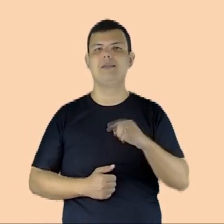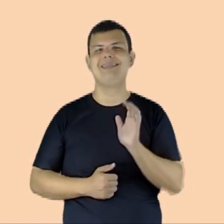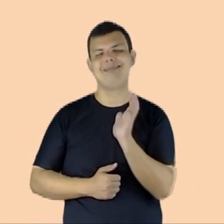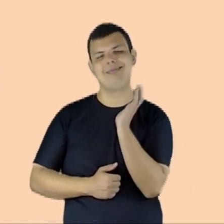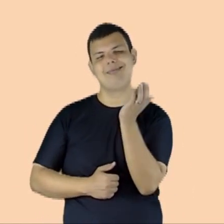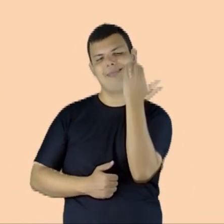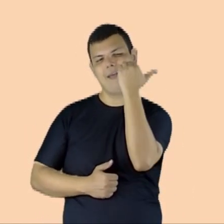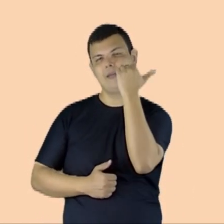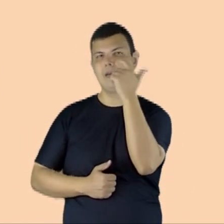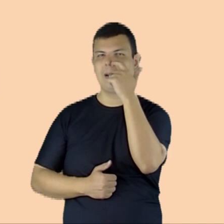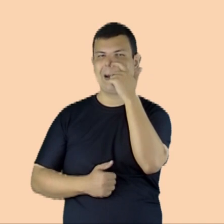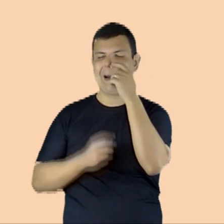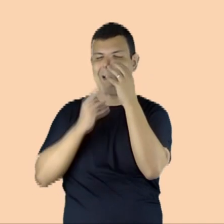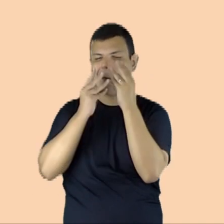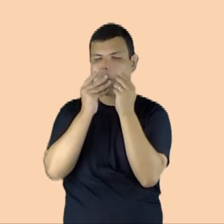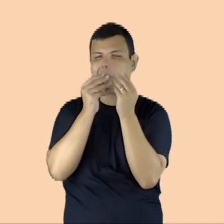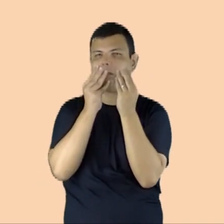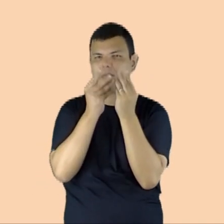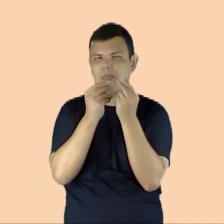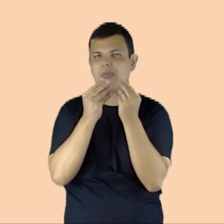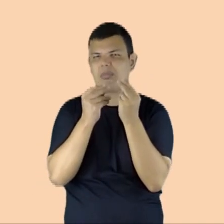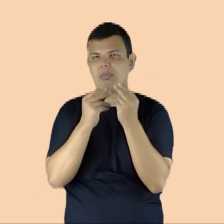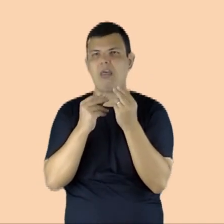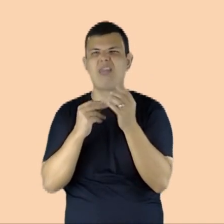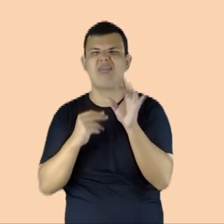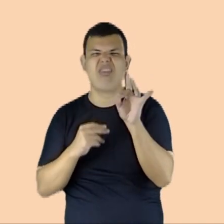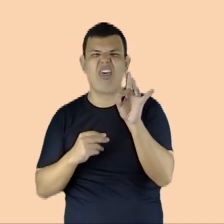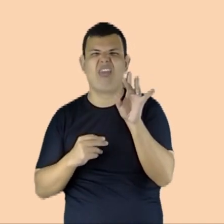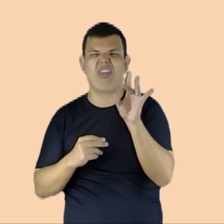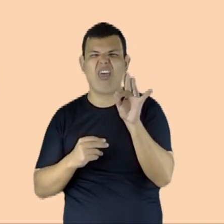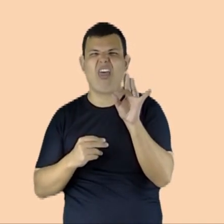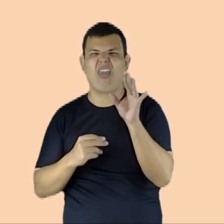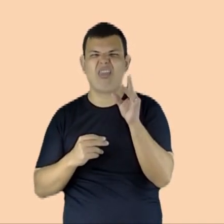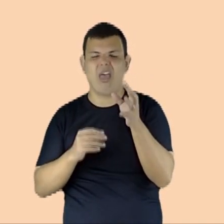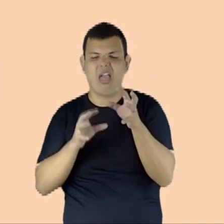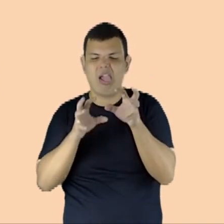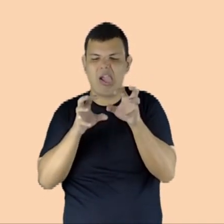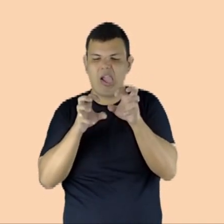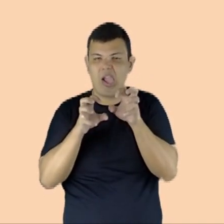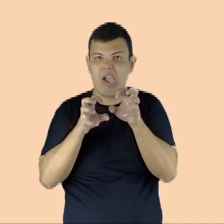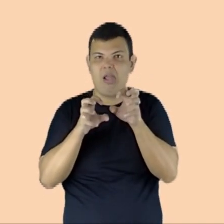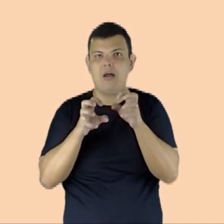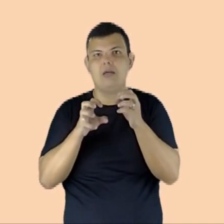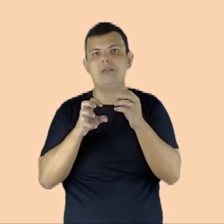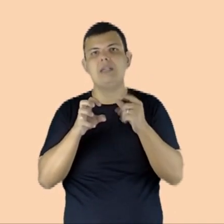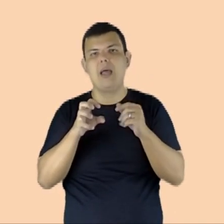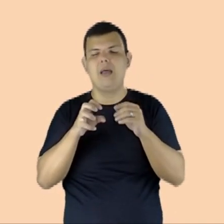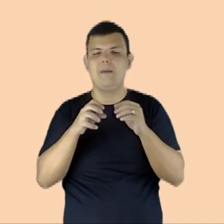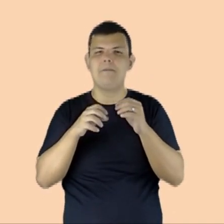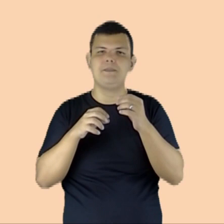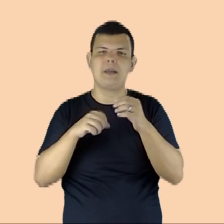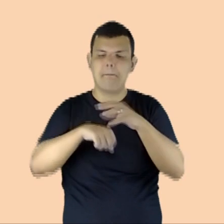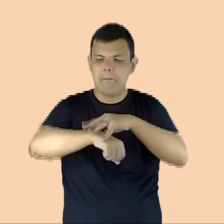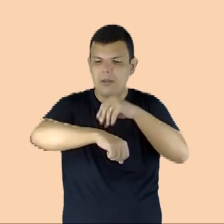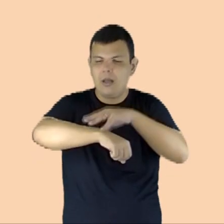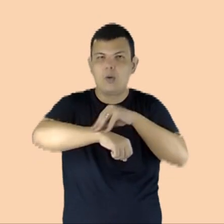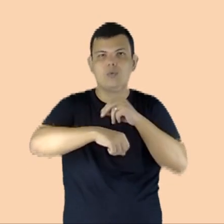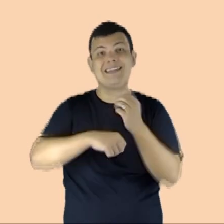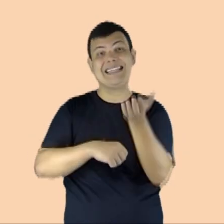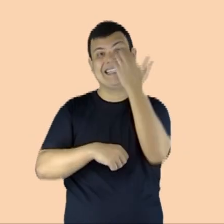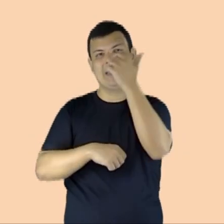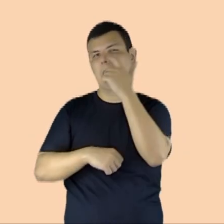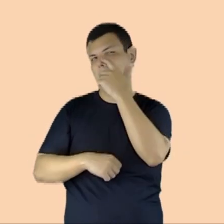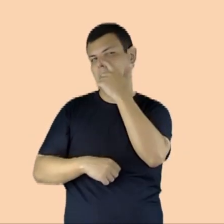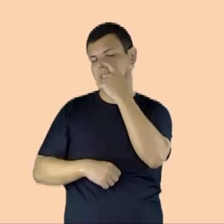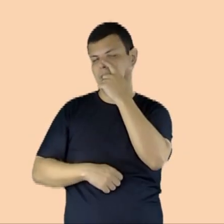do nariz produz um muco, uma espécie de líquido grudento que se espalha pelos pelos que estão dentro do nariz.